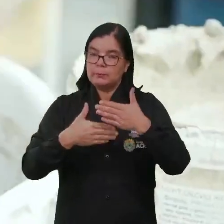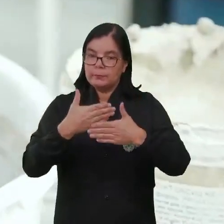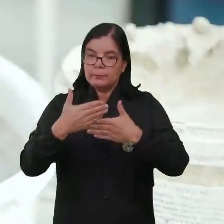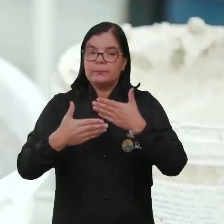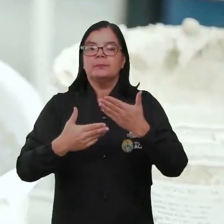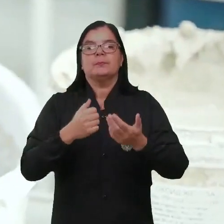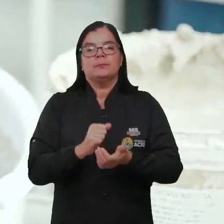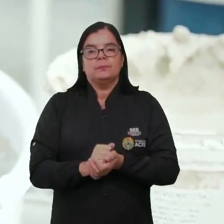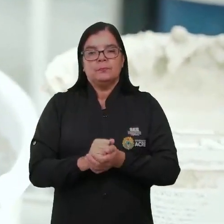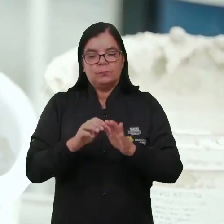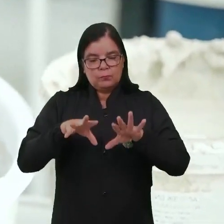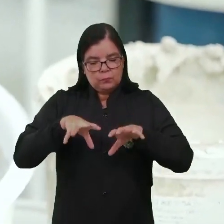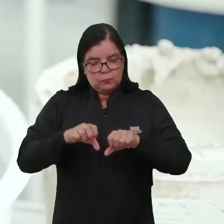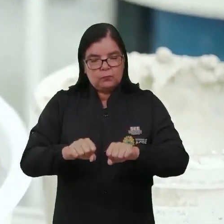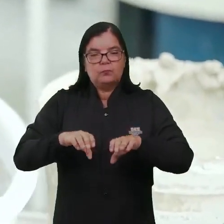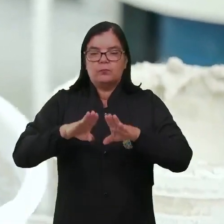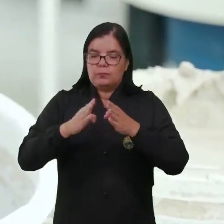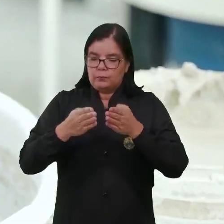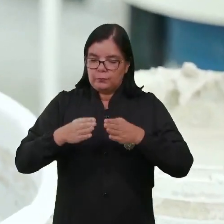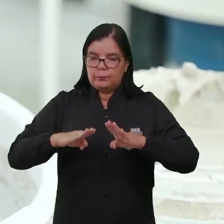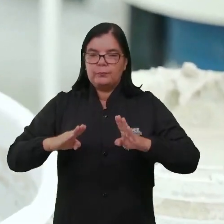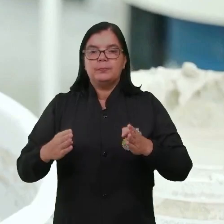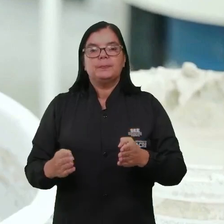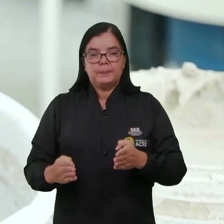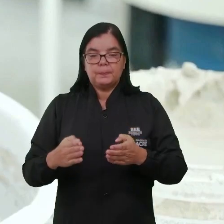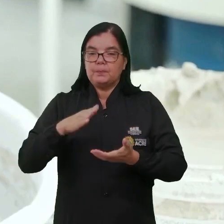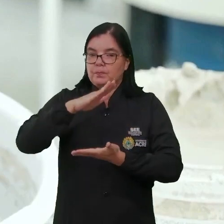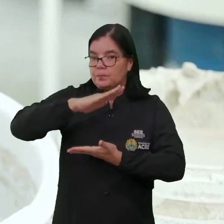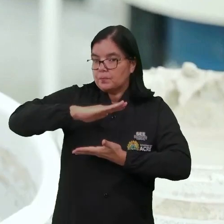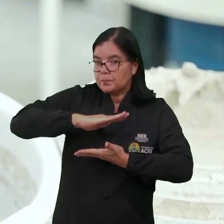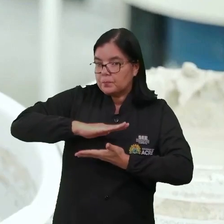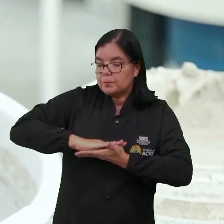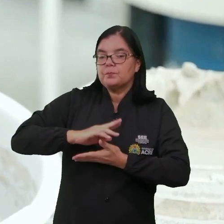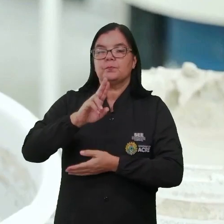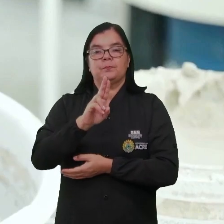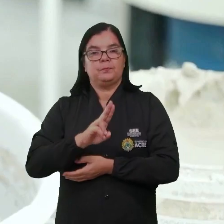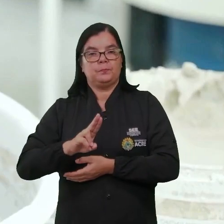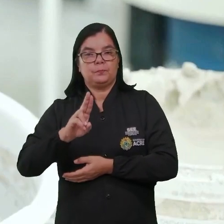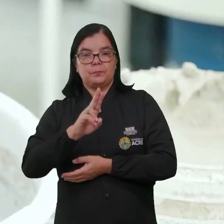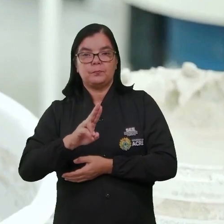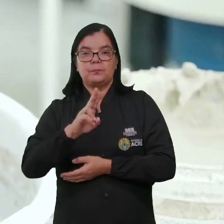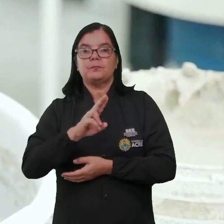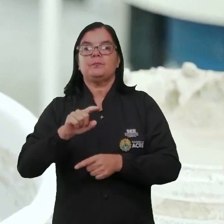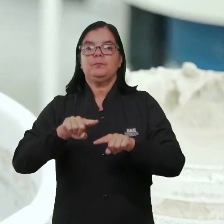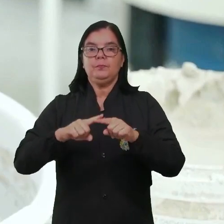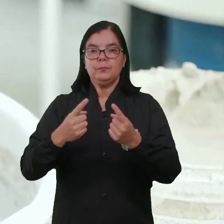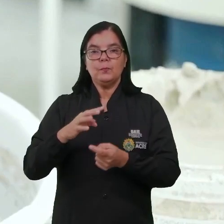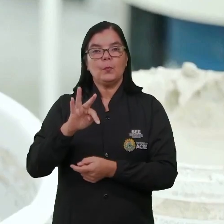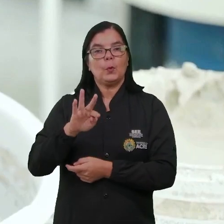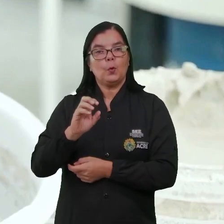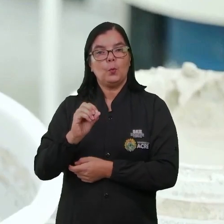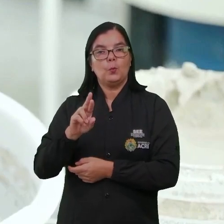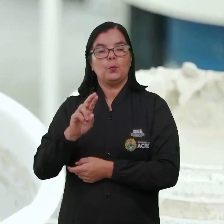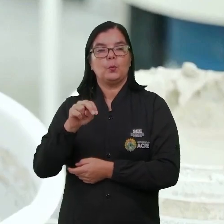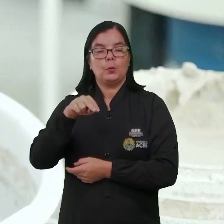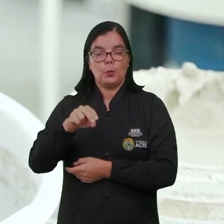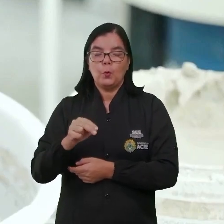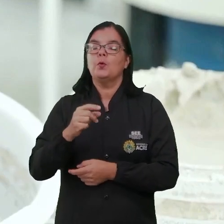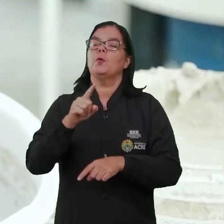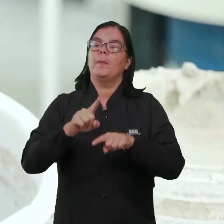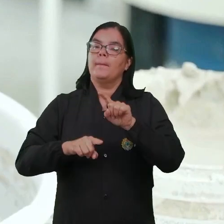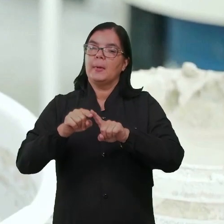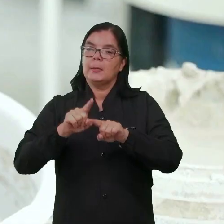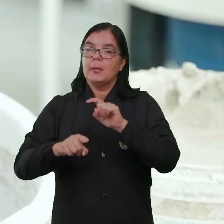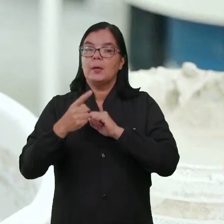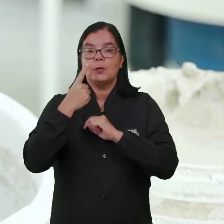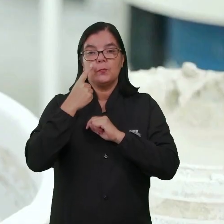de moldagem por colagem, pode ser prensagem ou também utilizando ali o torno, né, que esse equipamento, né, que a gente está